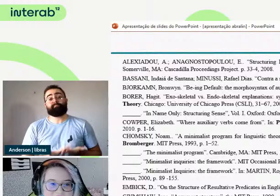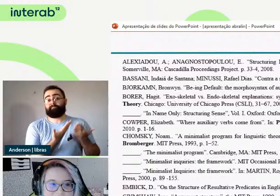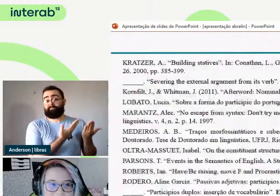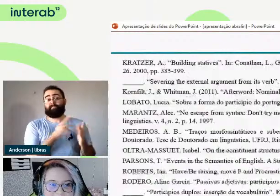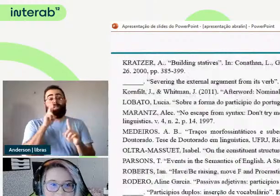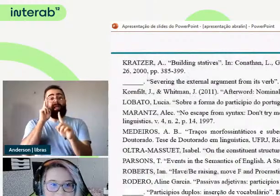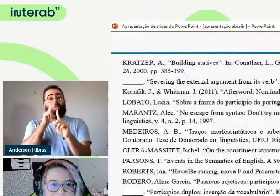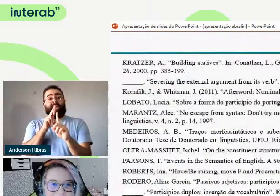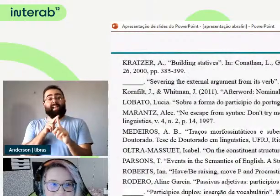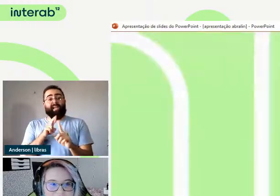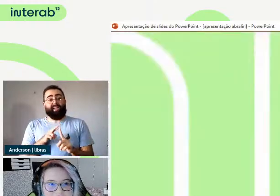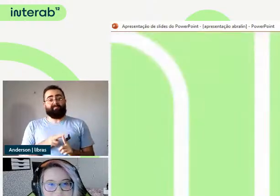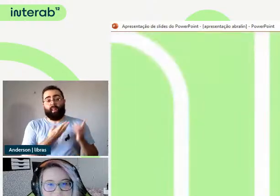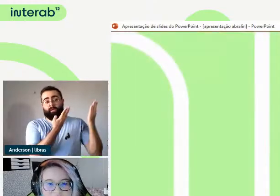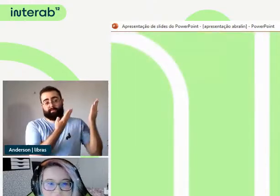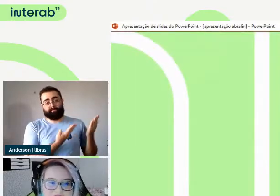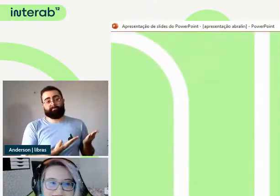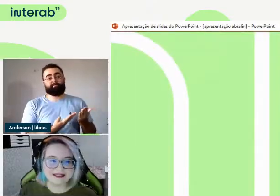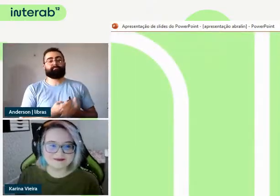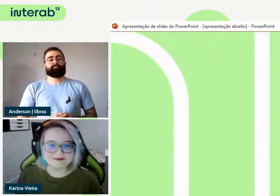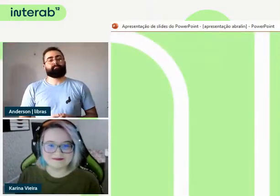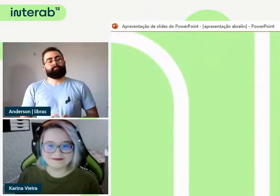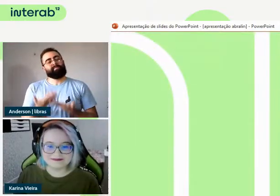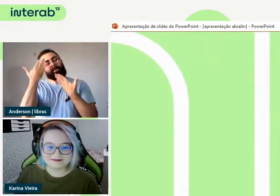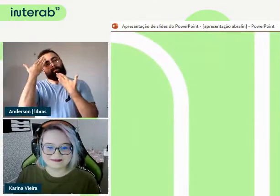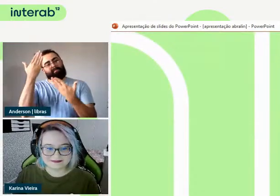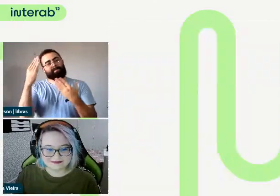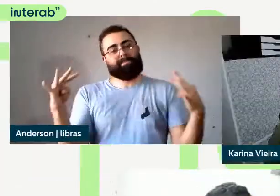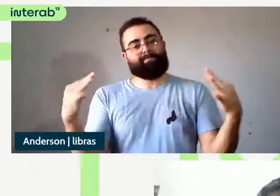referências muito obrigada